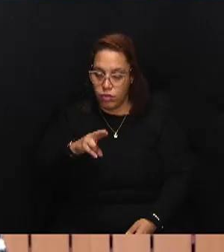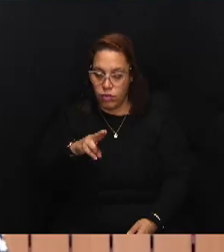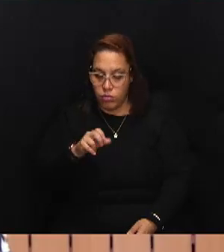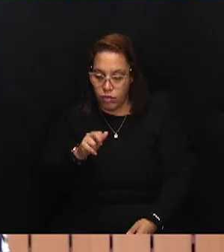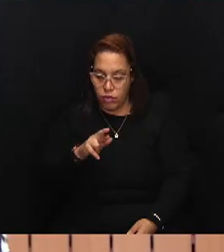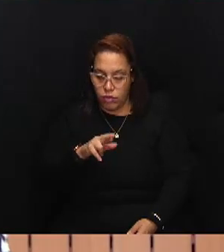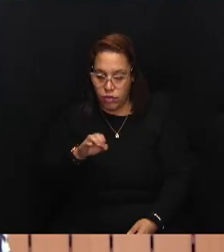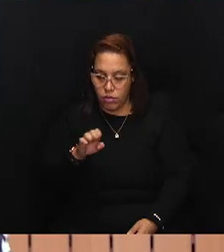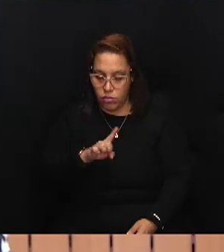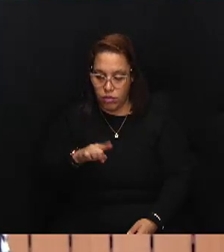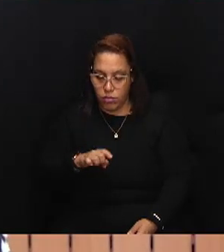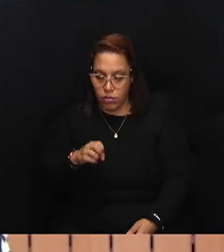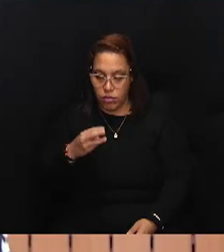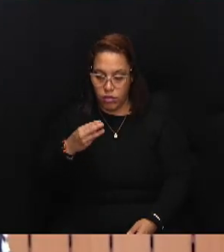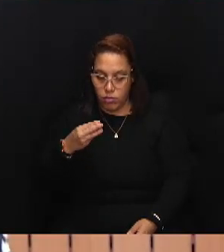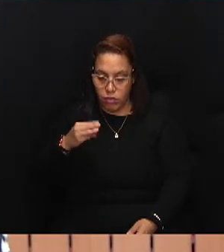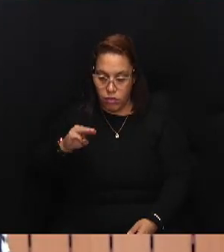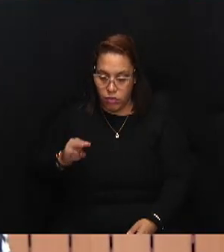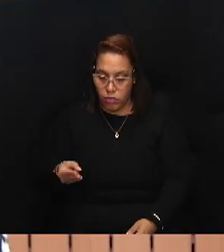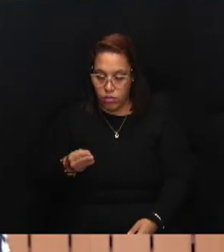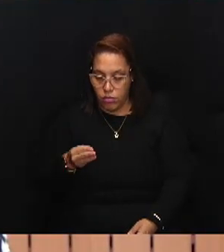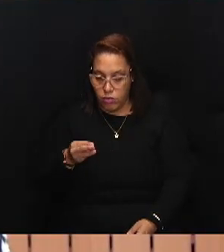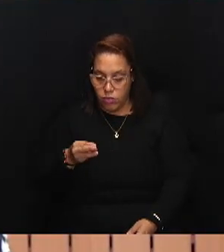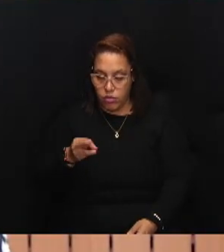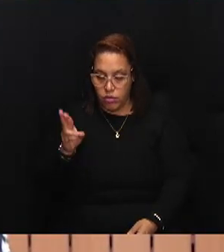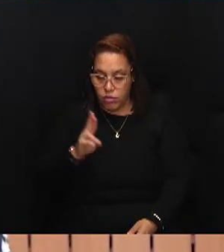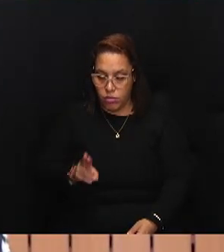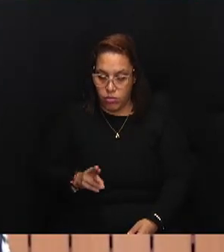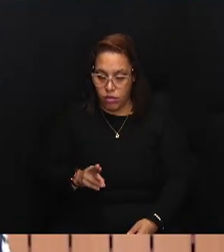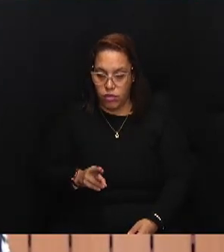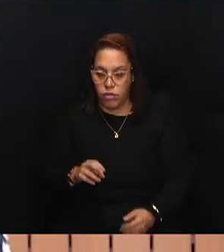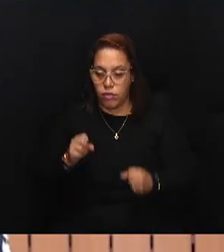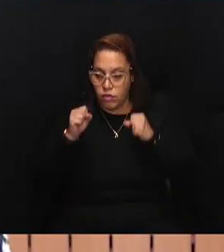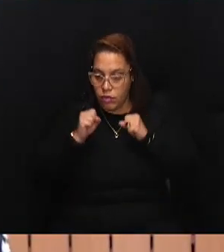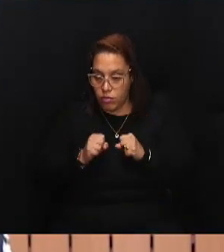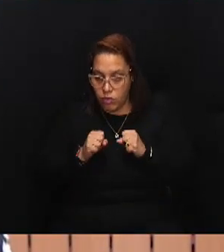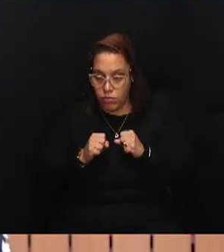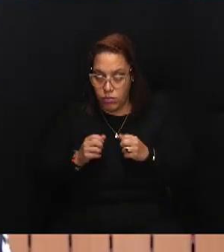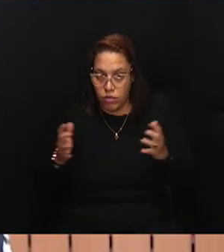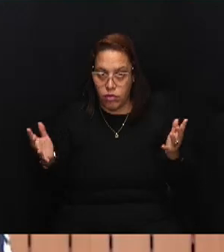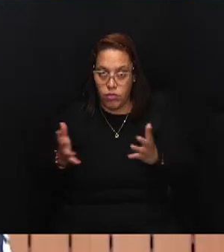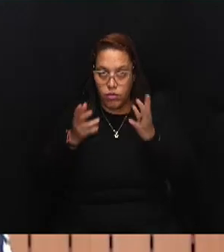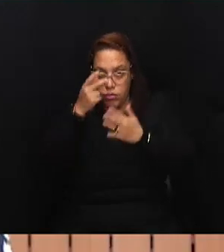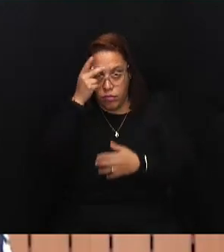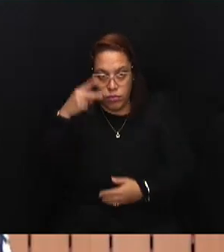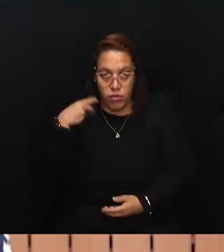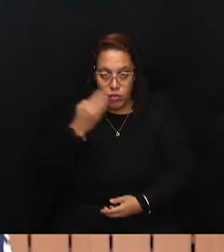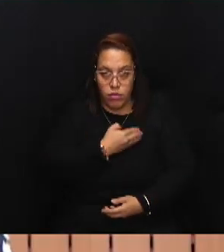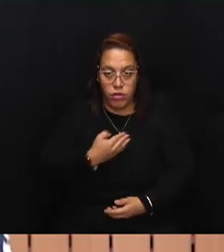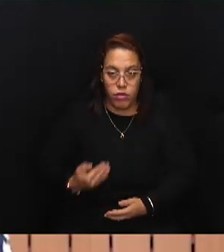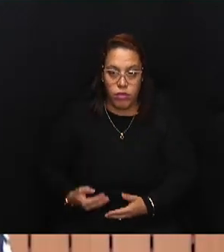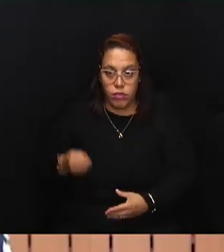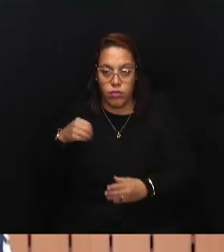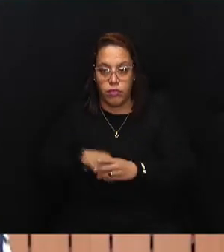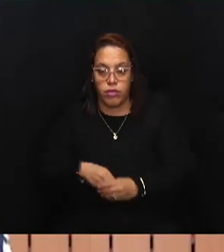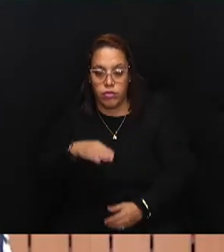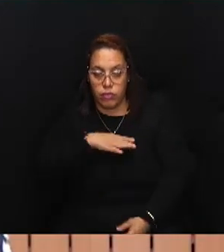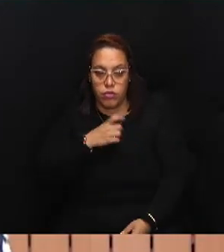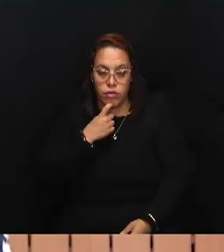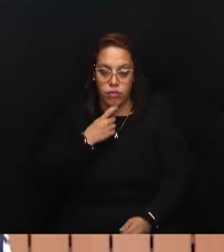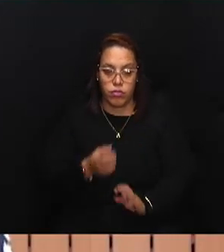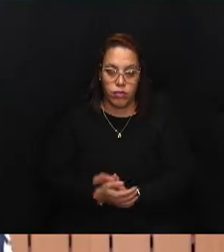um edital de 3 milhões para que nós possamos incentivar as políticas públicas dentro do